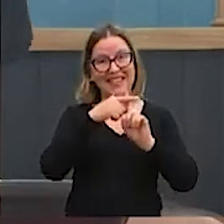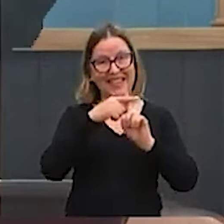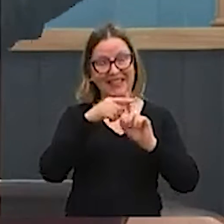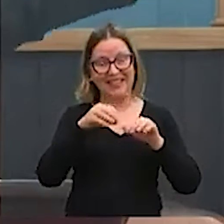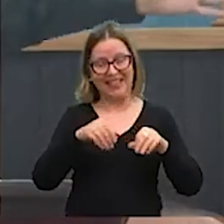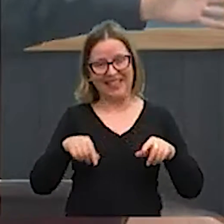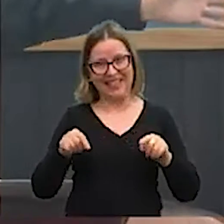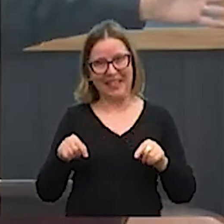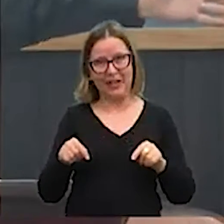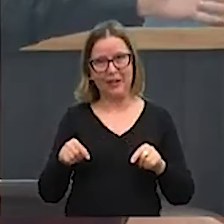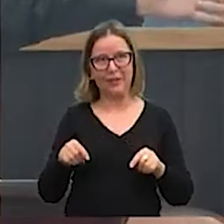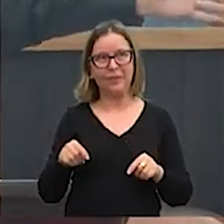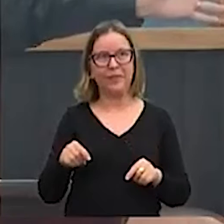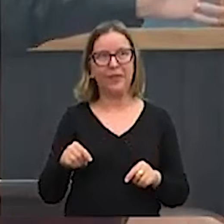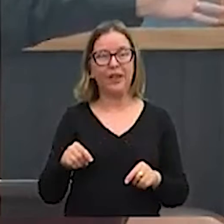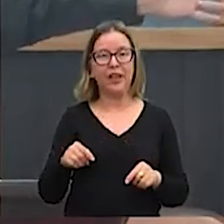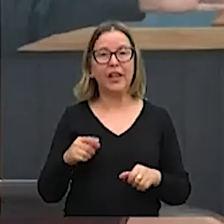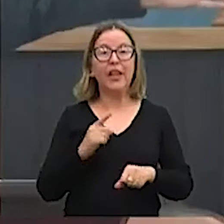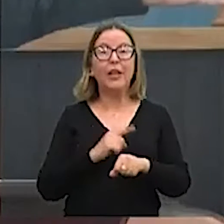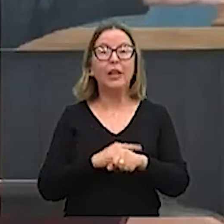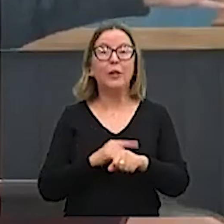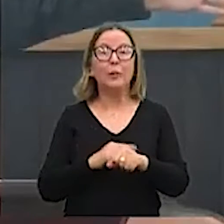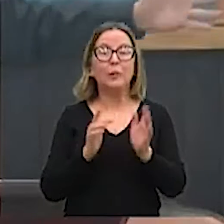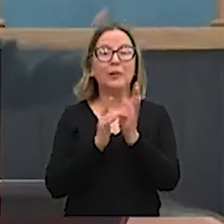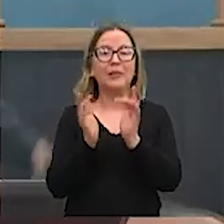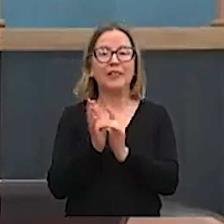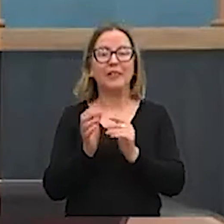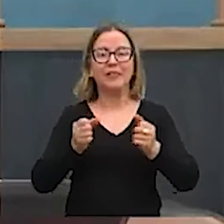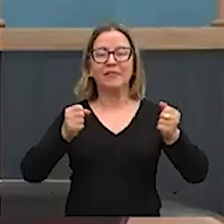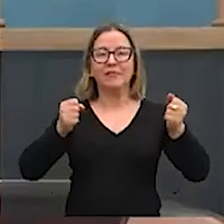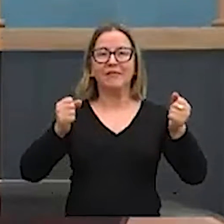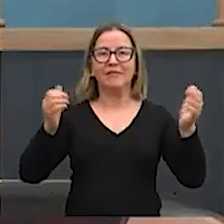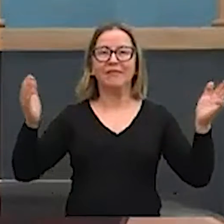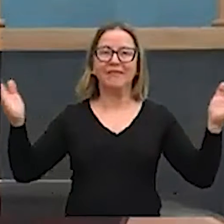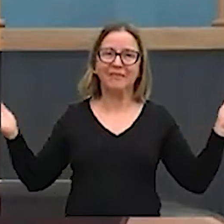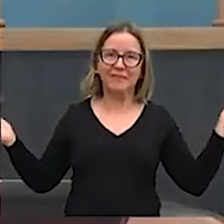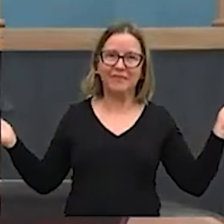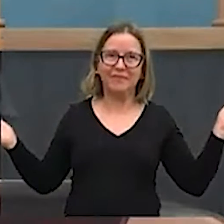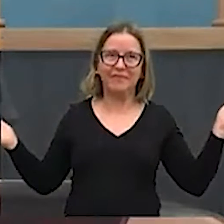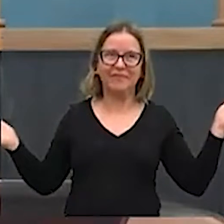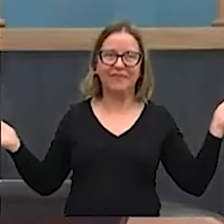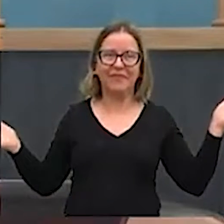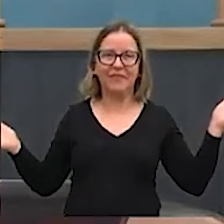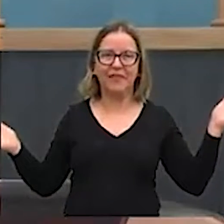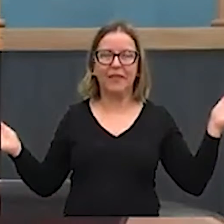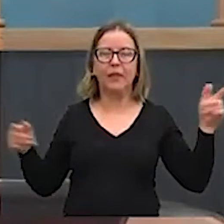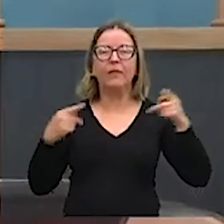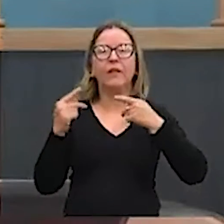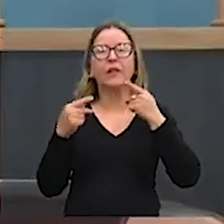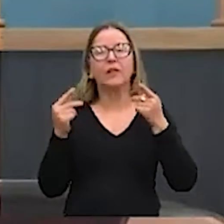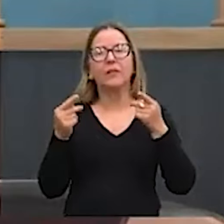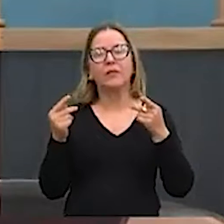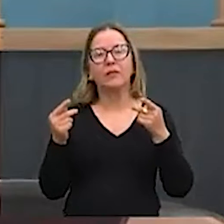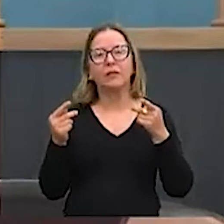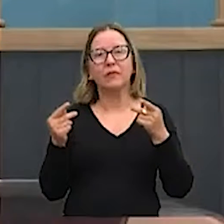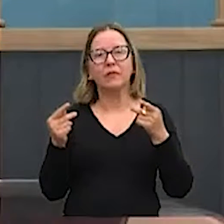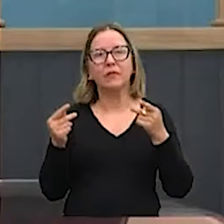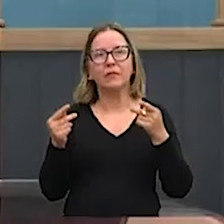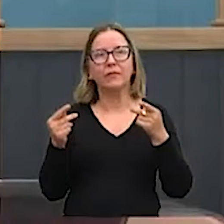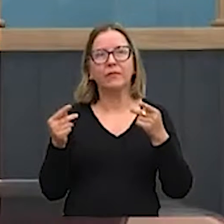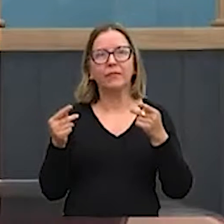naquela posição, de braços abertos, crucificado, e ele disse: